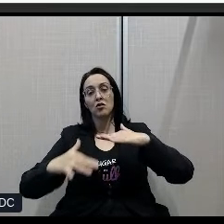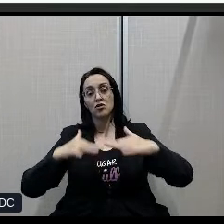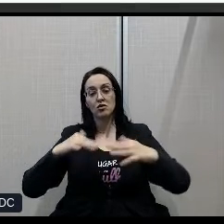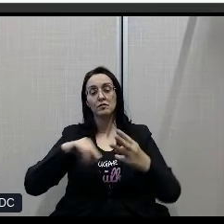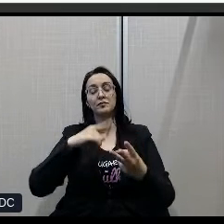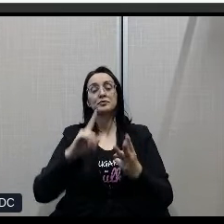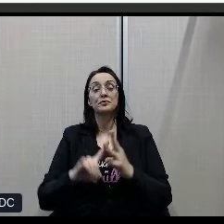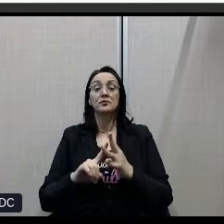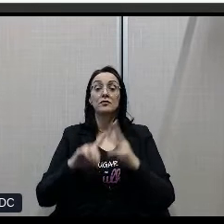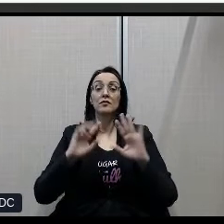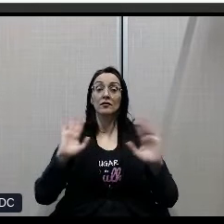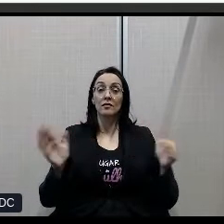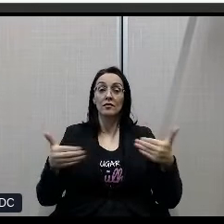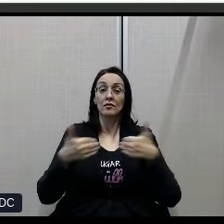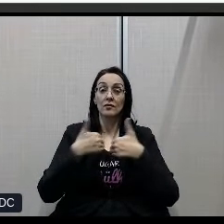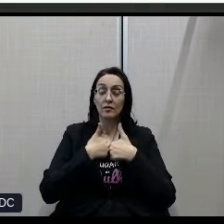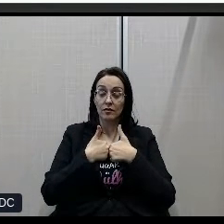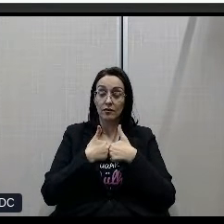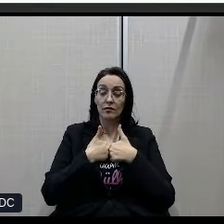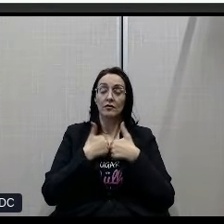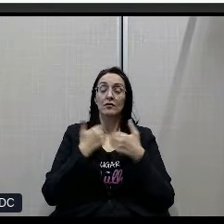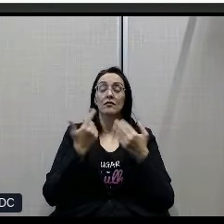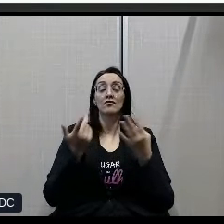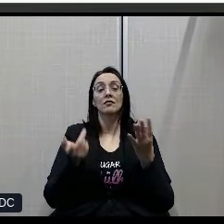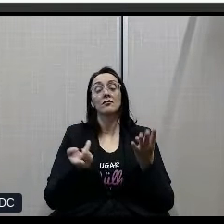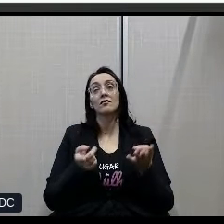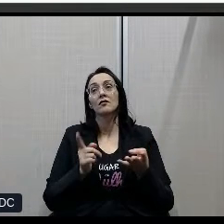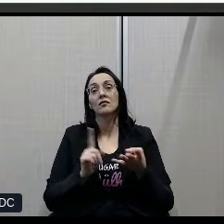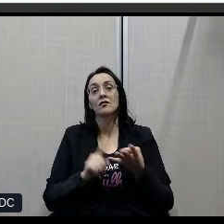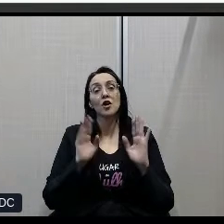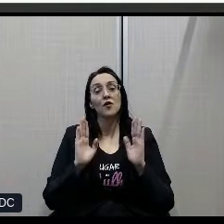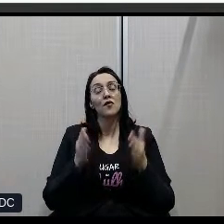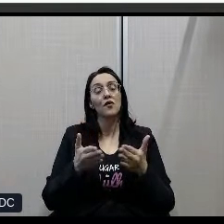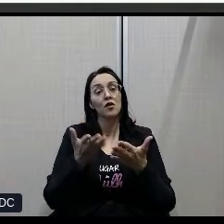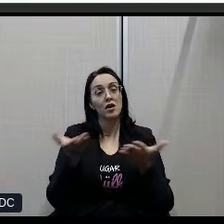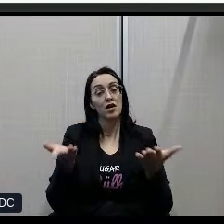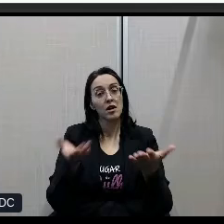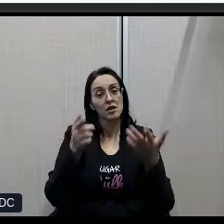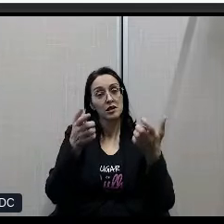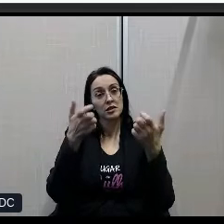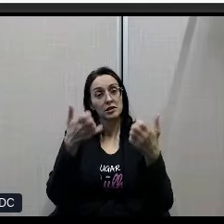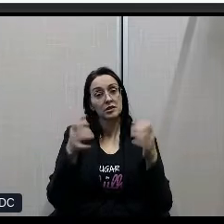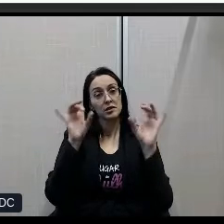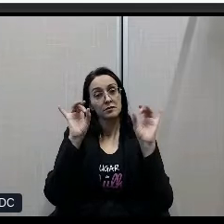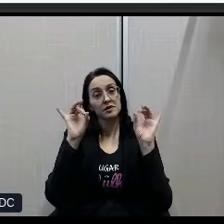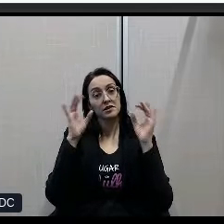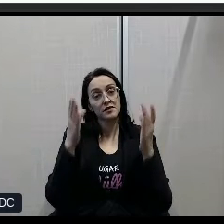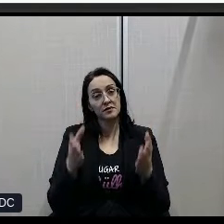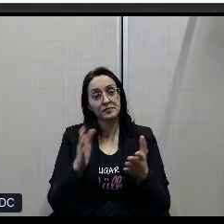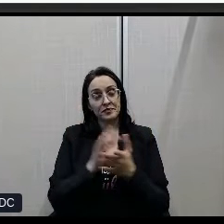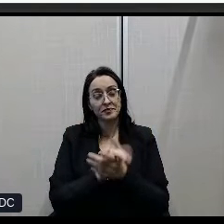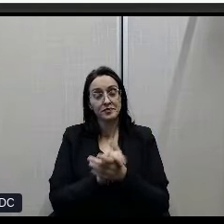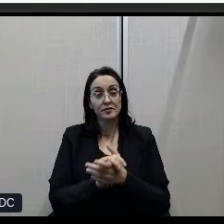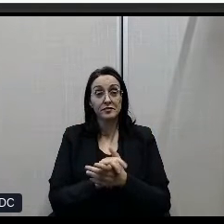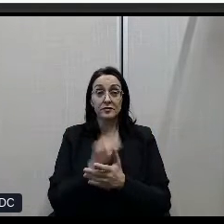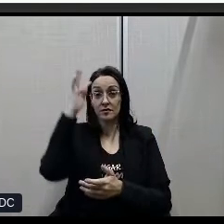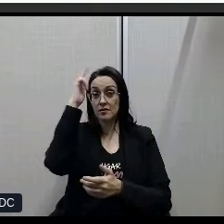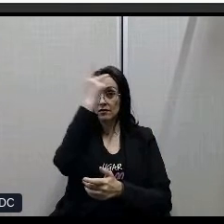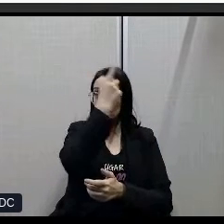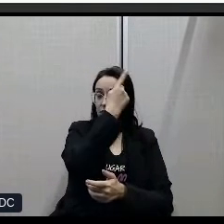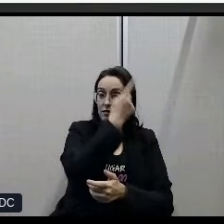espectro autista, assim como os que a gente vai focar aqui, que são os específicos, o